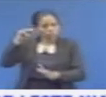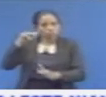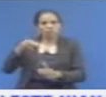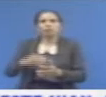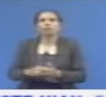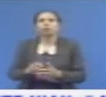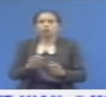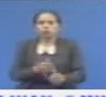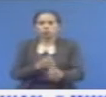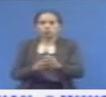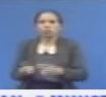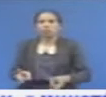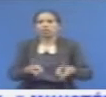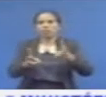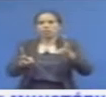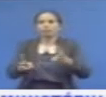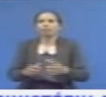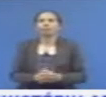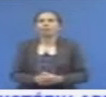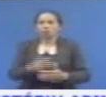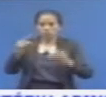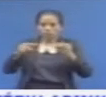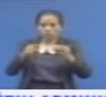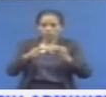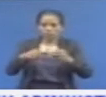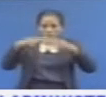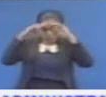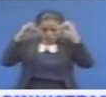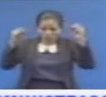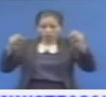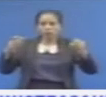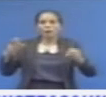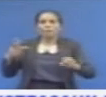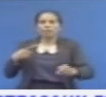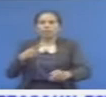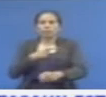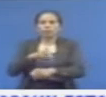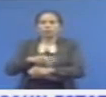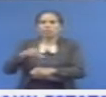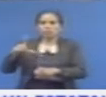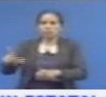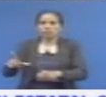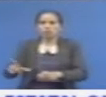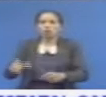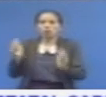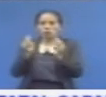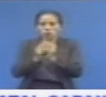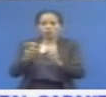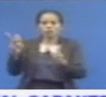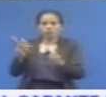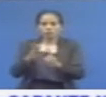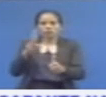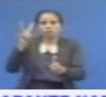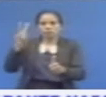do erdalang legal. O inhira presidente do Parlamento Nacional, Aniceto Guterres Lopes, onde vice na Endrua